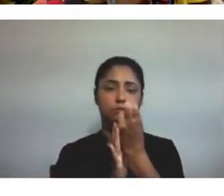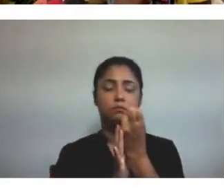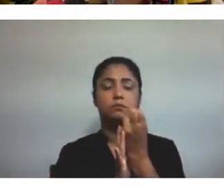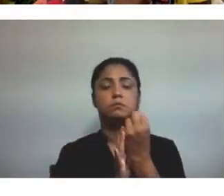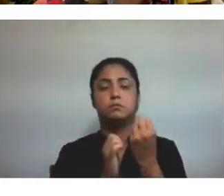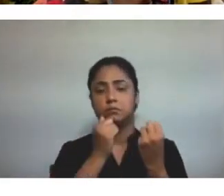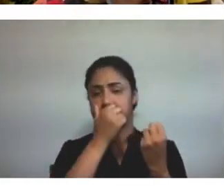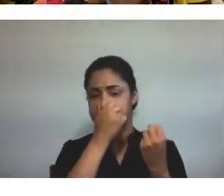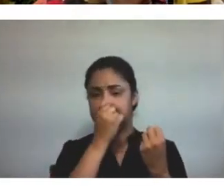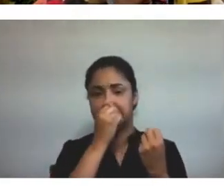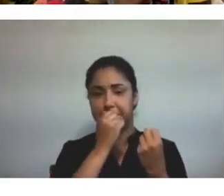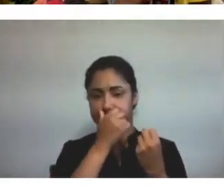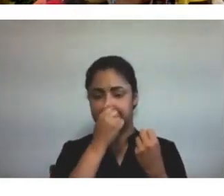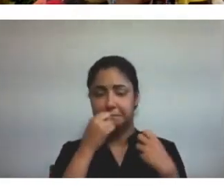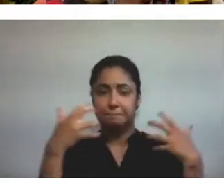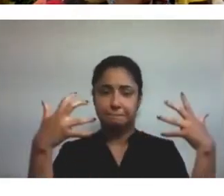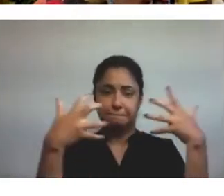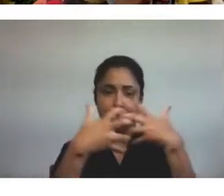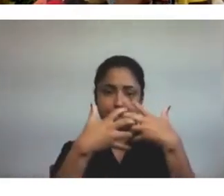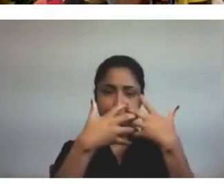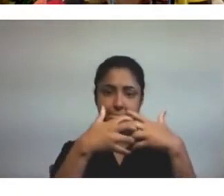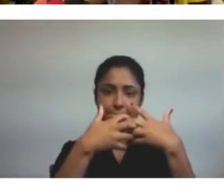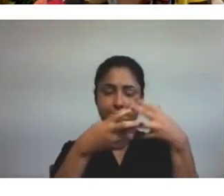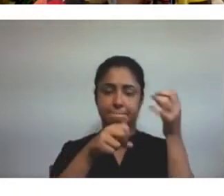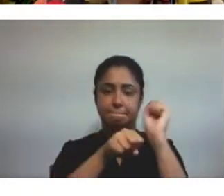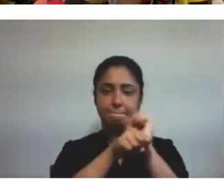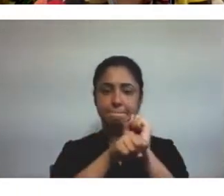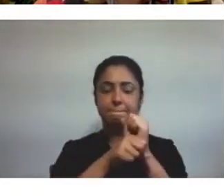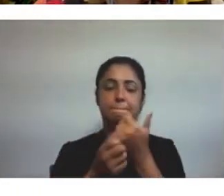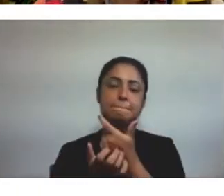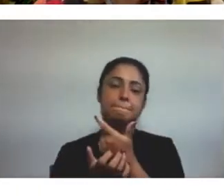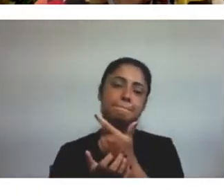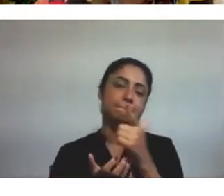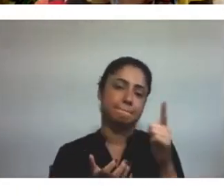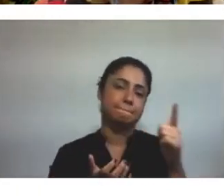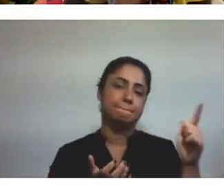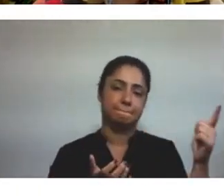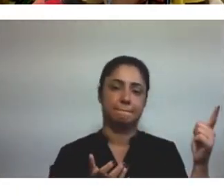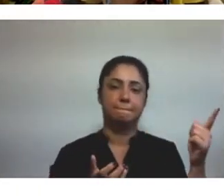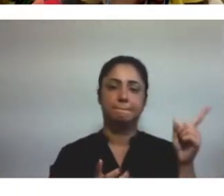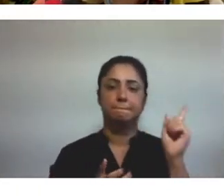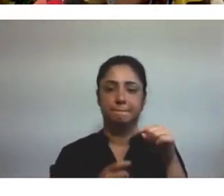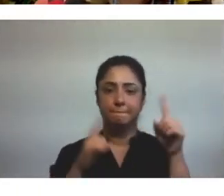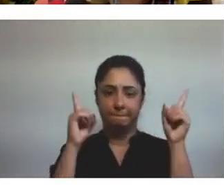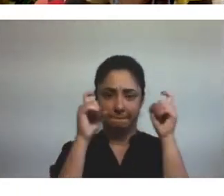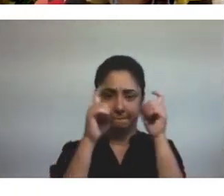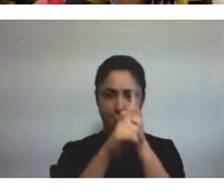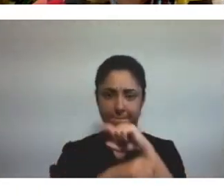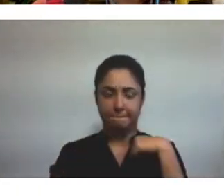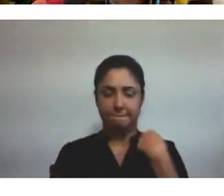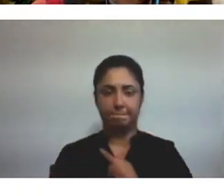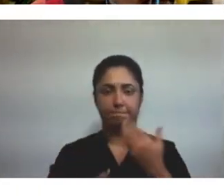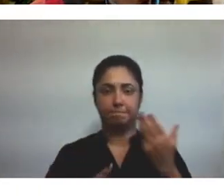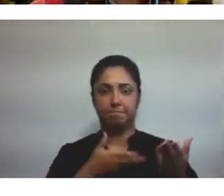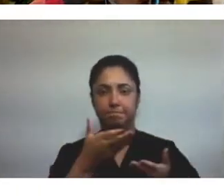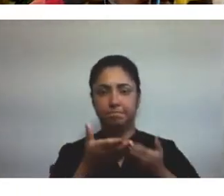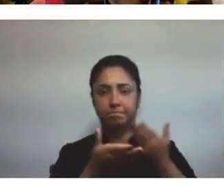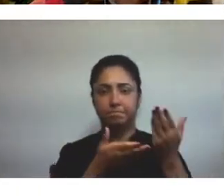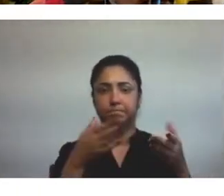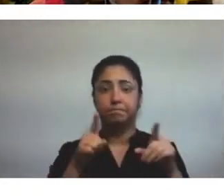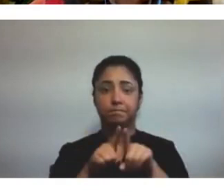paralisia cerebral e outras questões muito difíceis de serem tratadas,